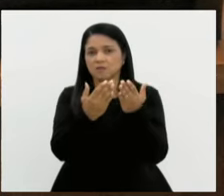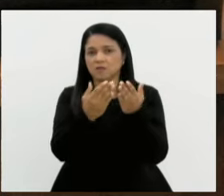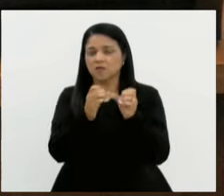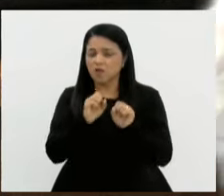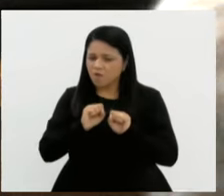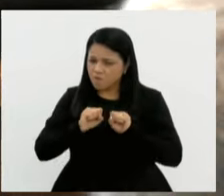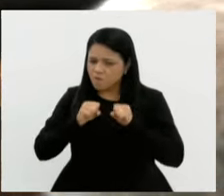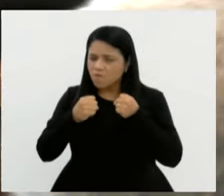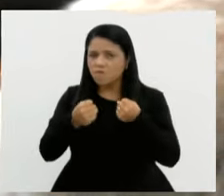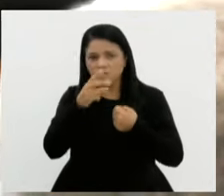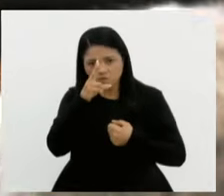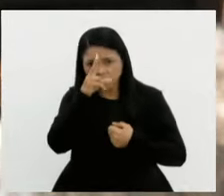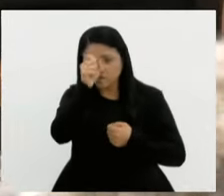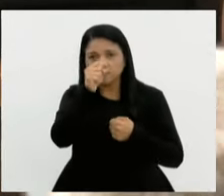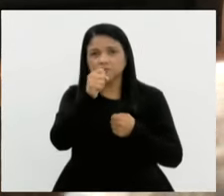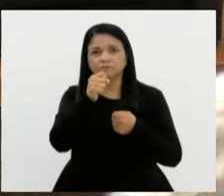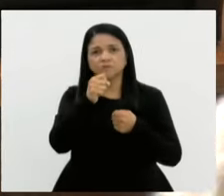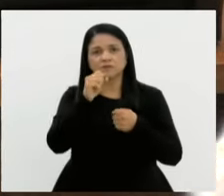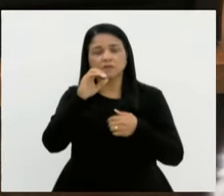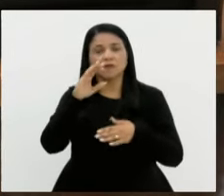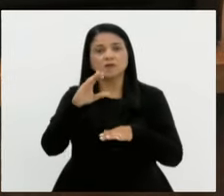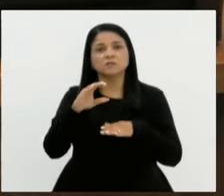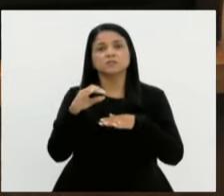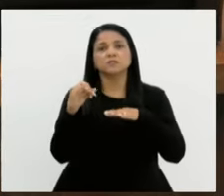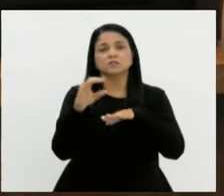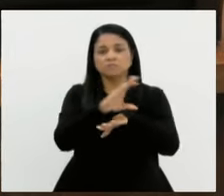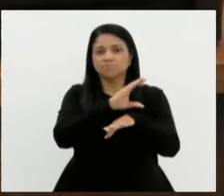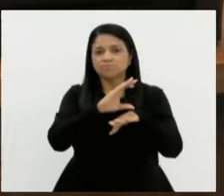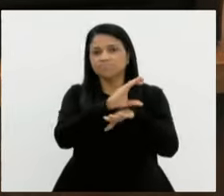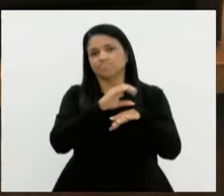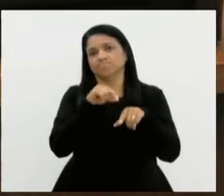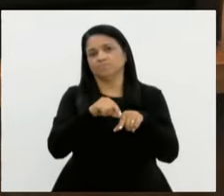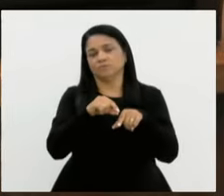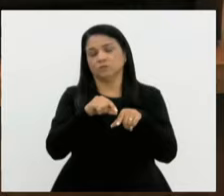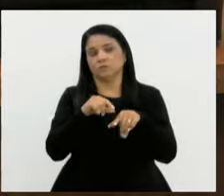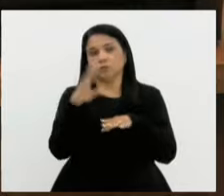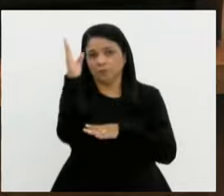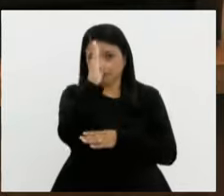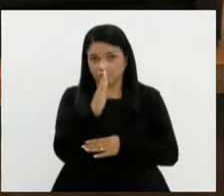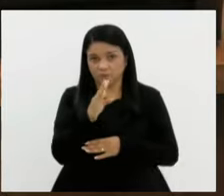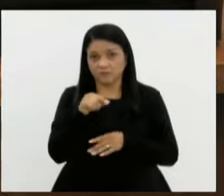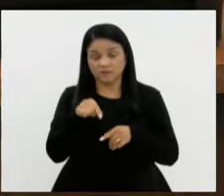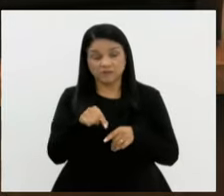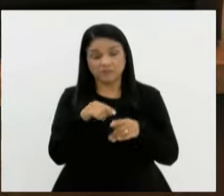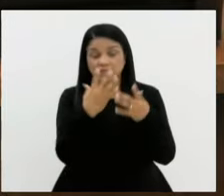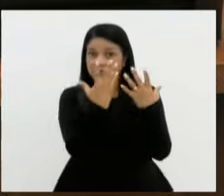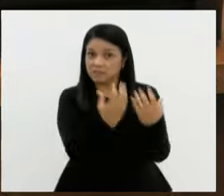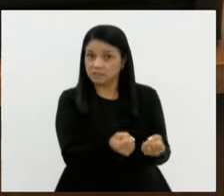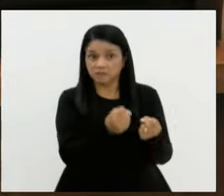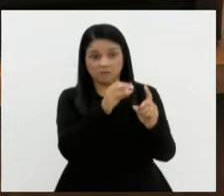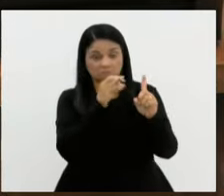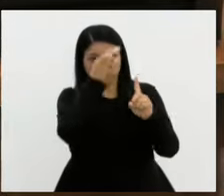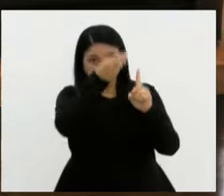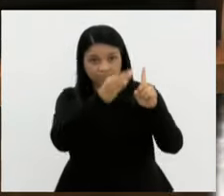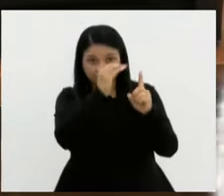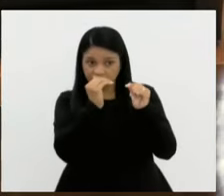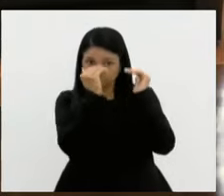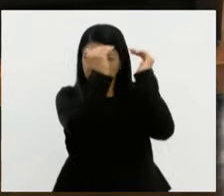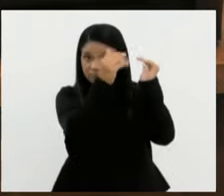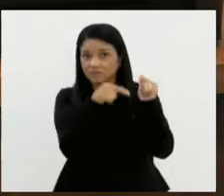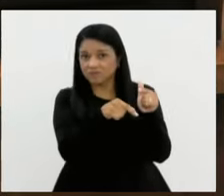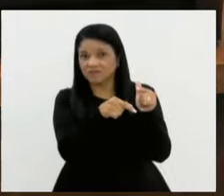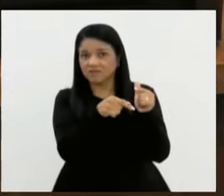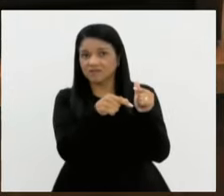desse país. Portanto, se nós acatássemos a decisão monocrática do desembargador, nós estávamos ferindo